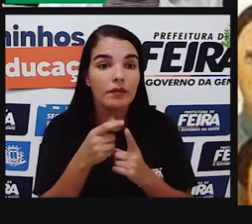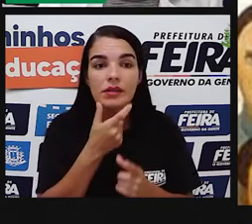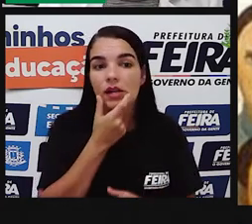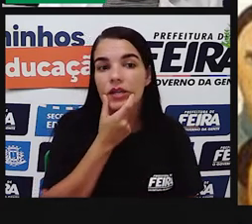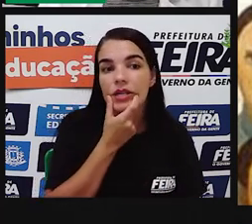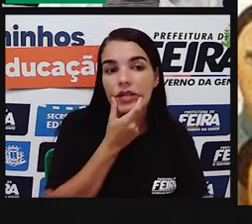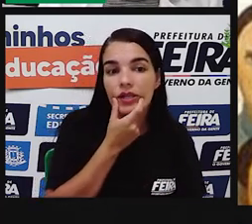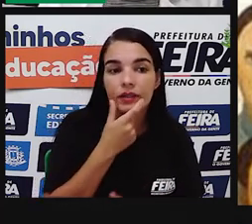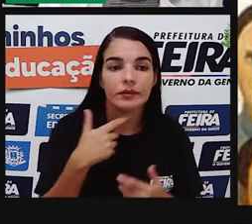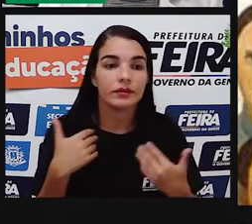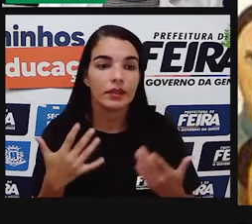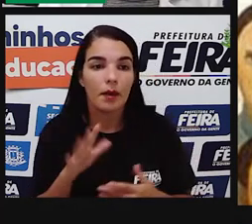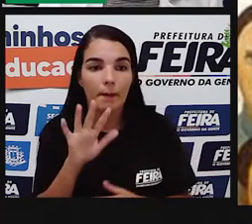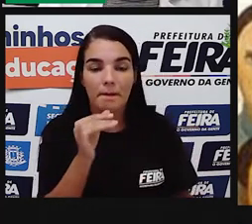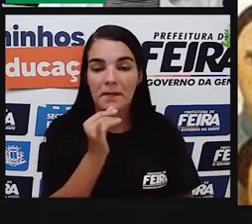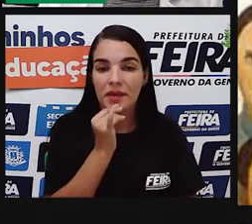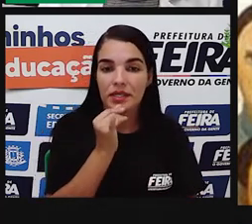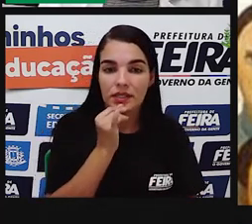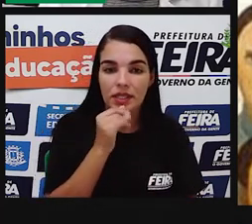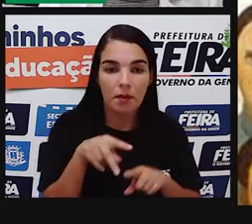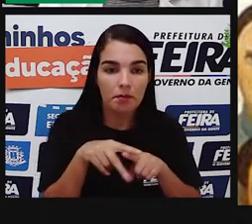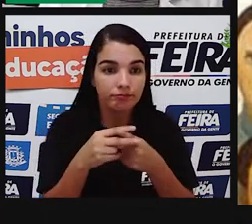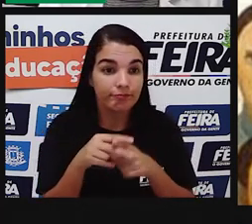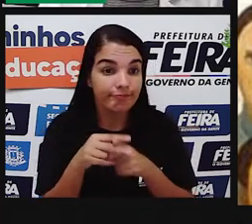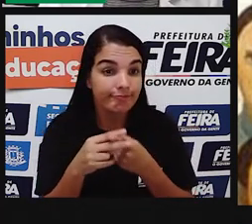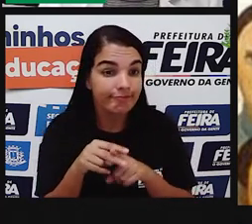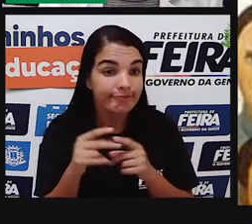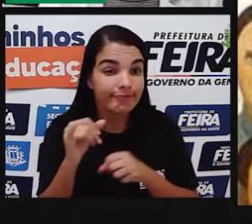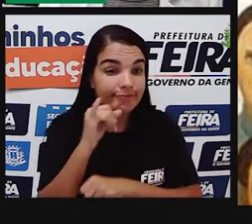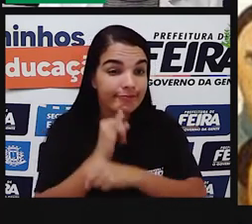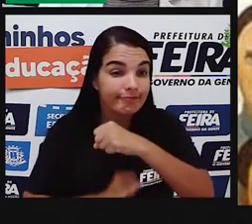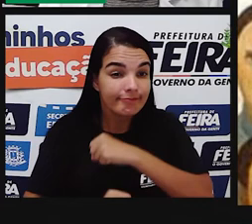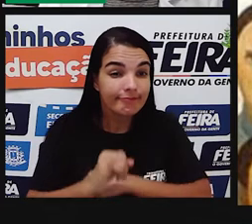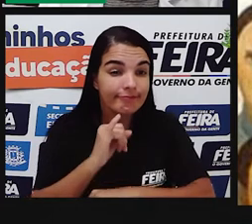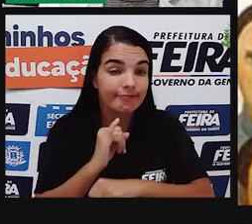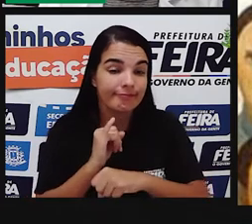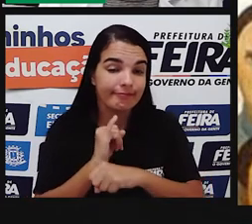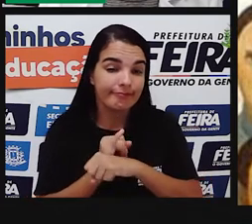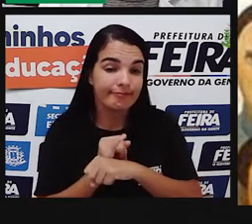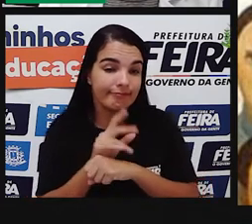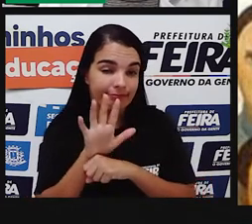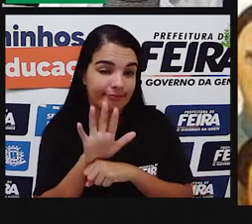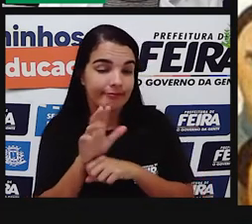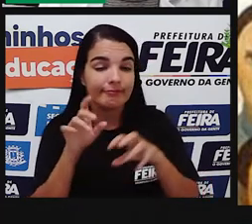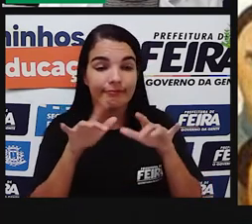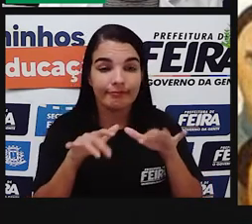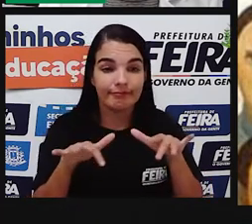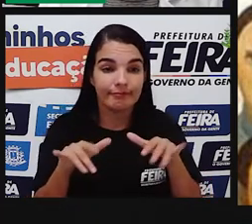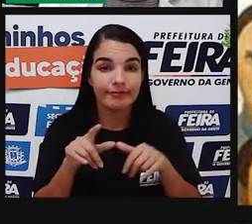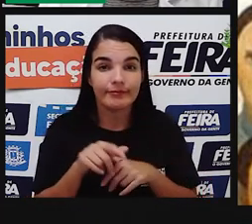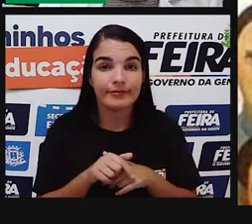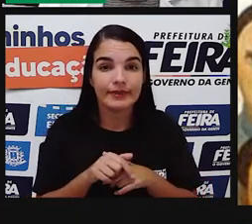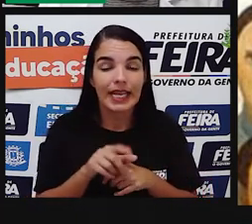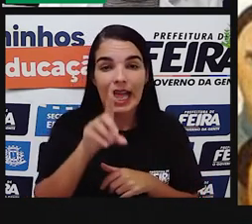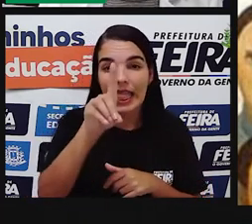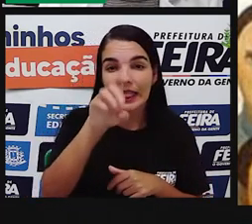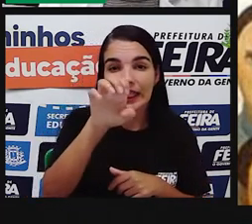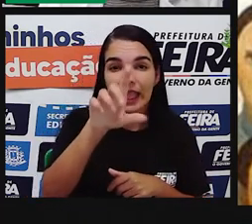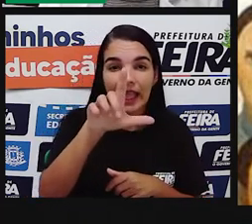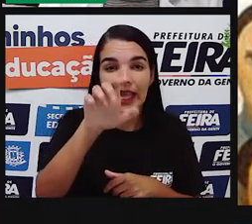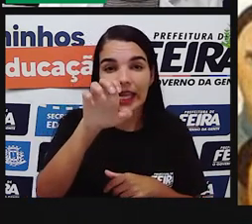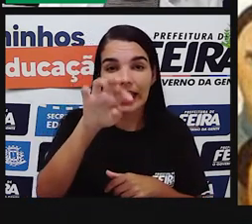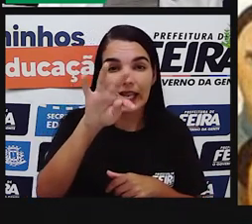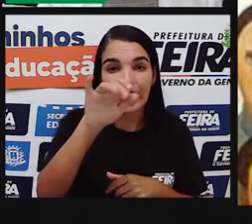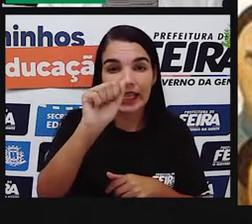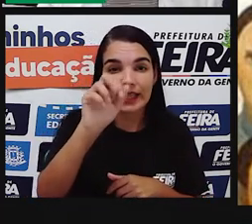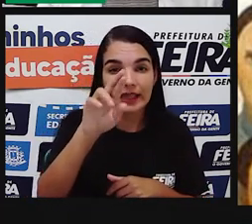por exemplo, ferramentas da internet, da computação. deletar. Então, são